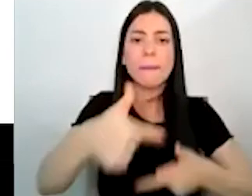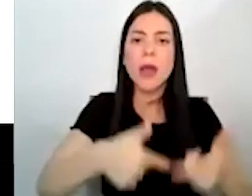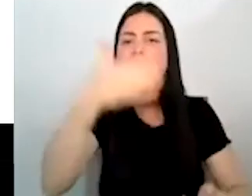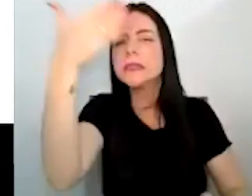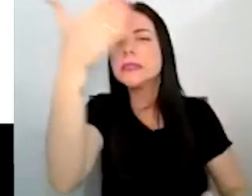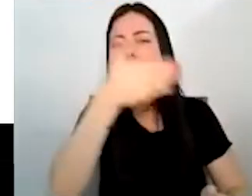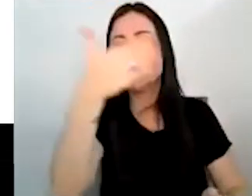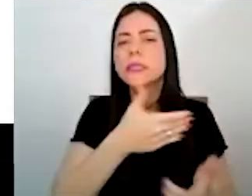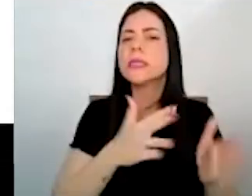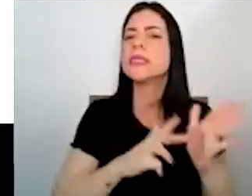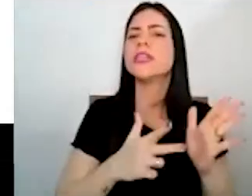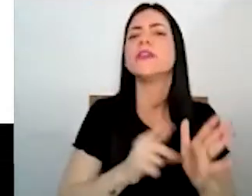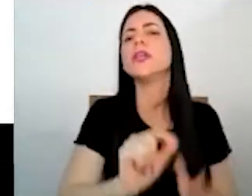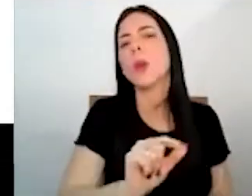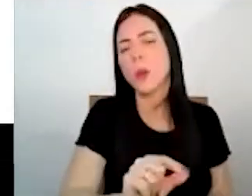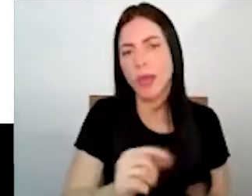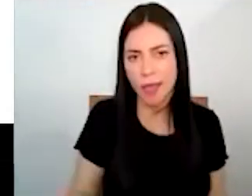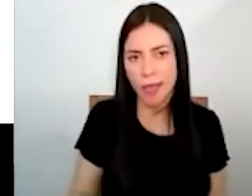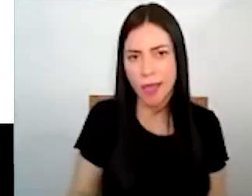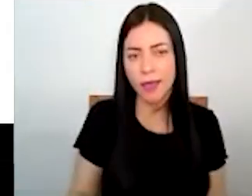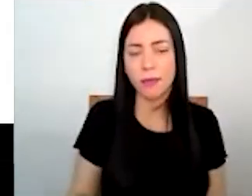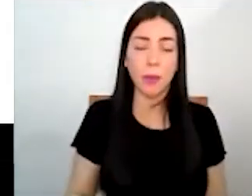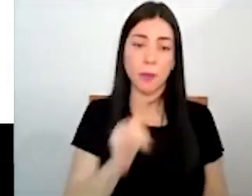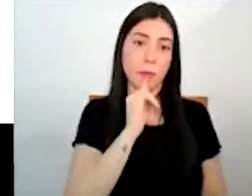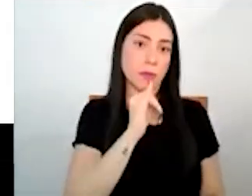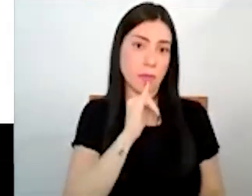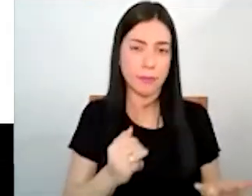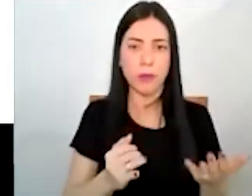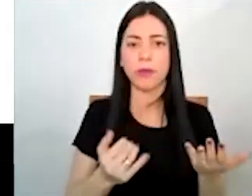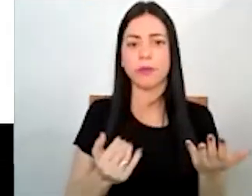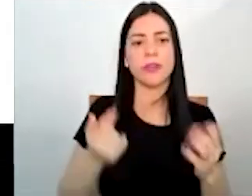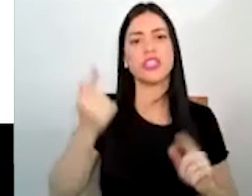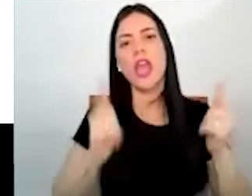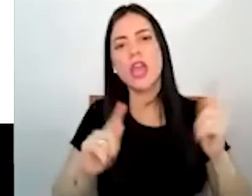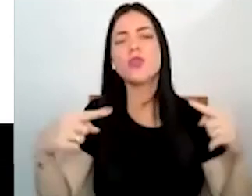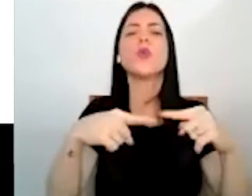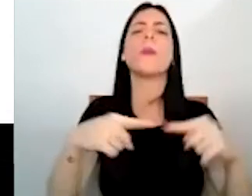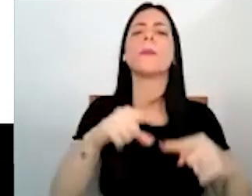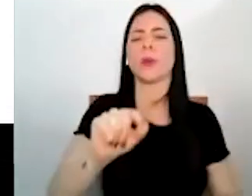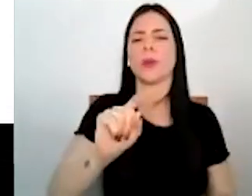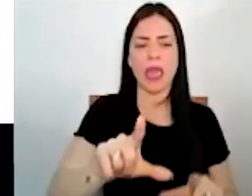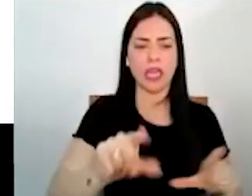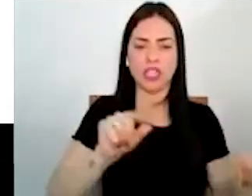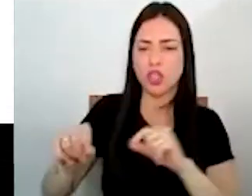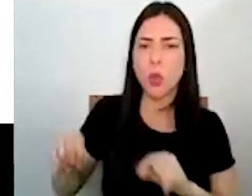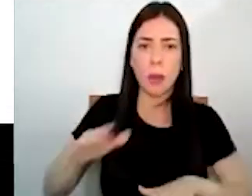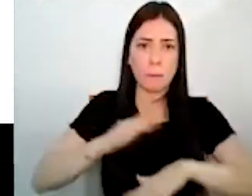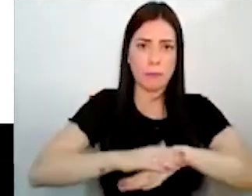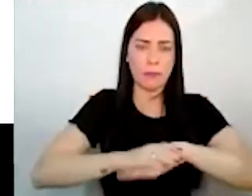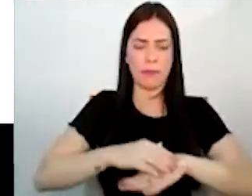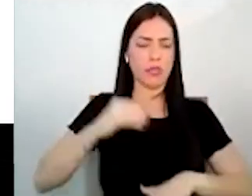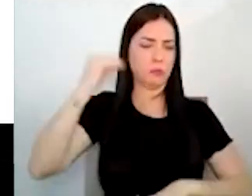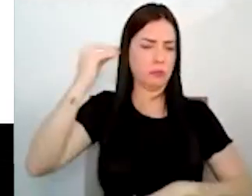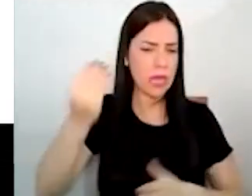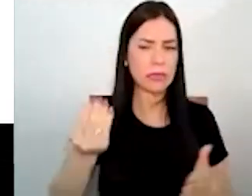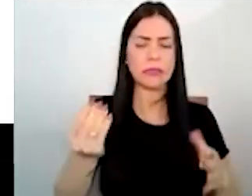querendo deslocar o gesto e falar que o gesto não é sobre as escolhas de experiência, de layout, de tipografia, de